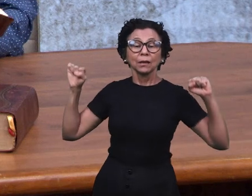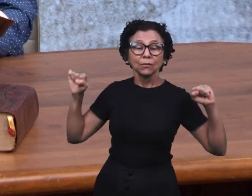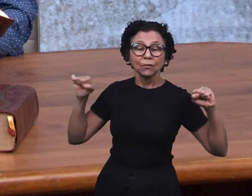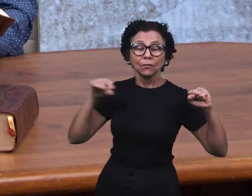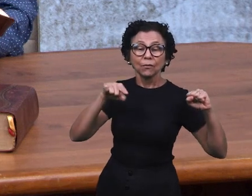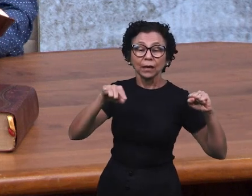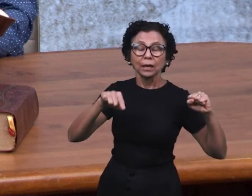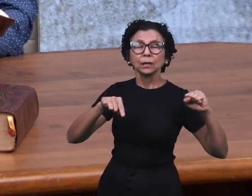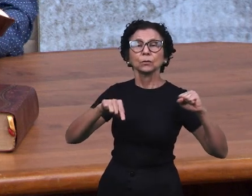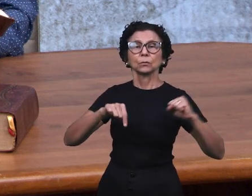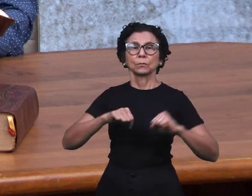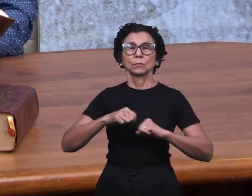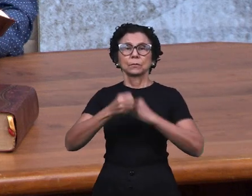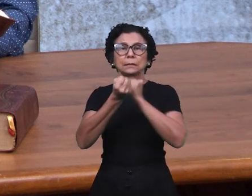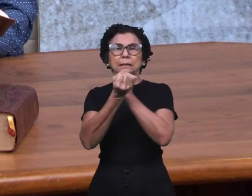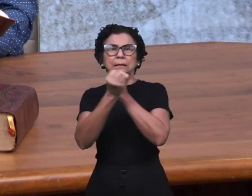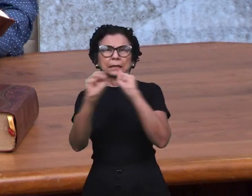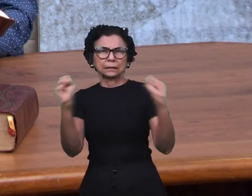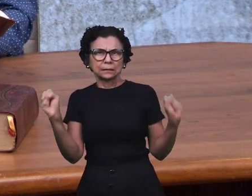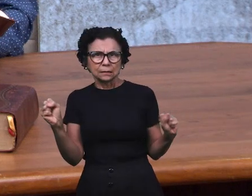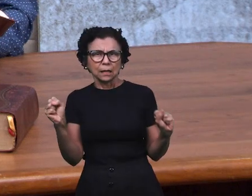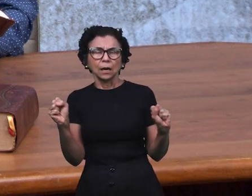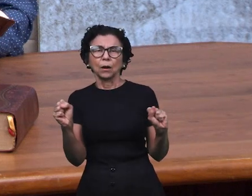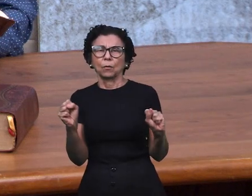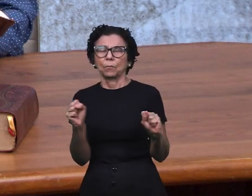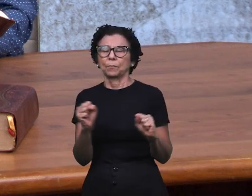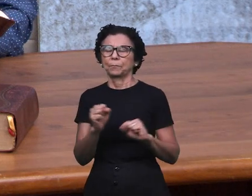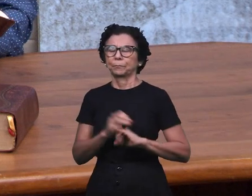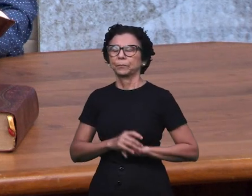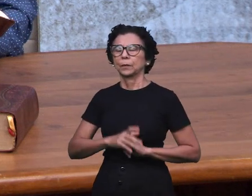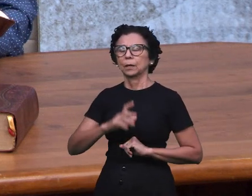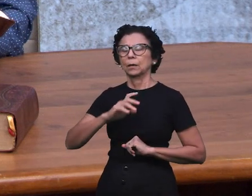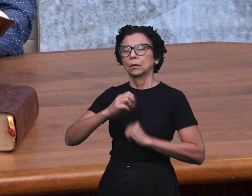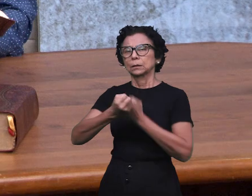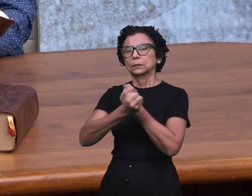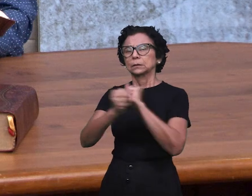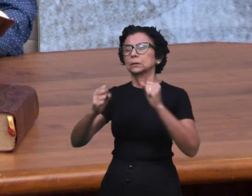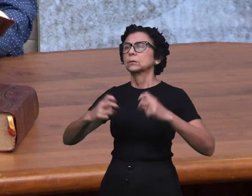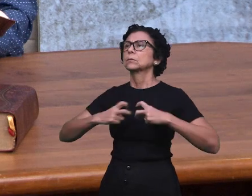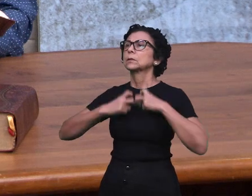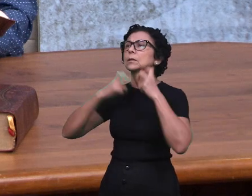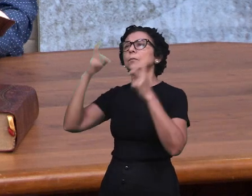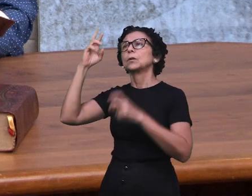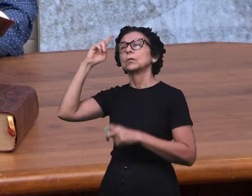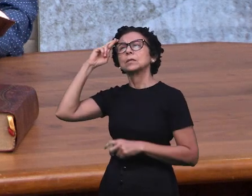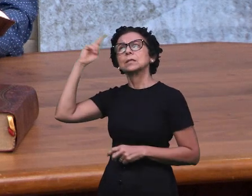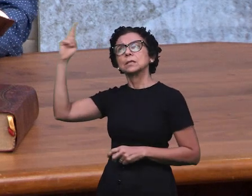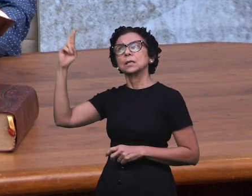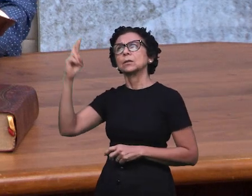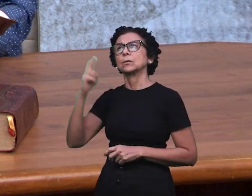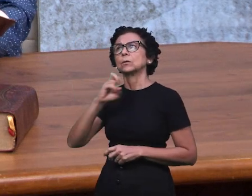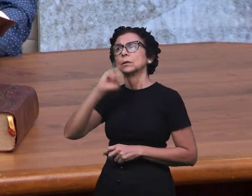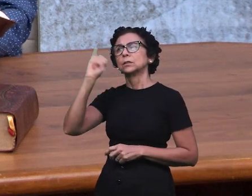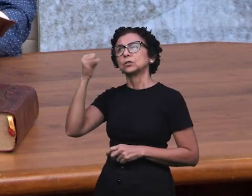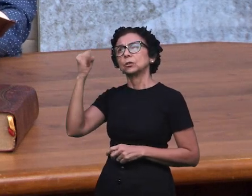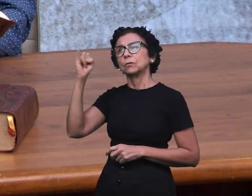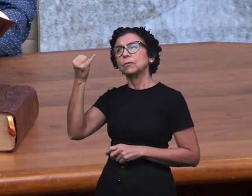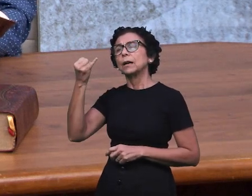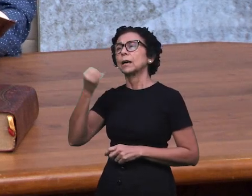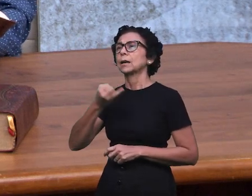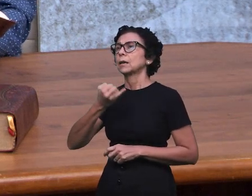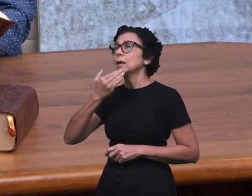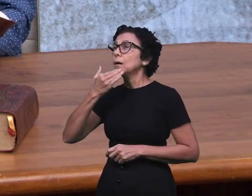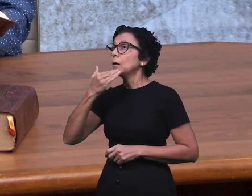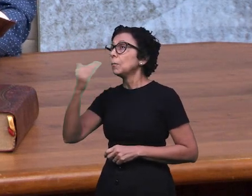Sansão. Então Sansão clamou ao Senhor e disse: Senhor Jeová,